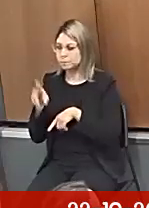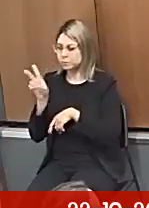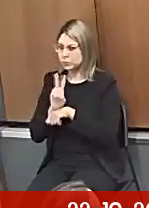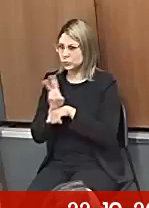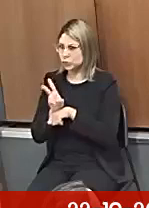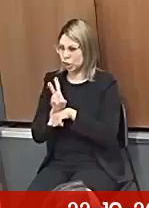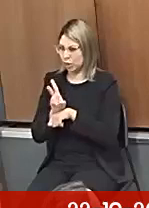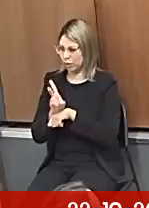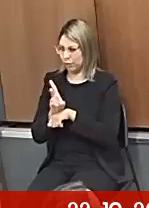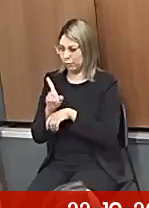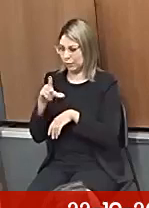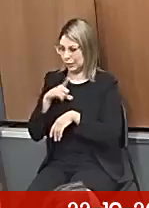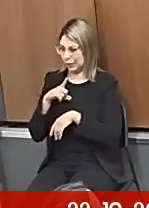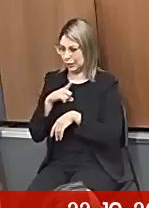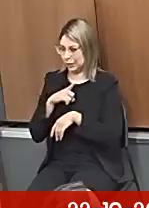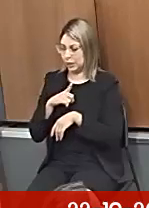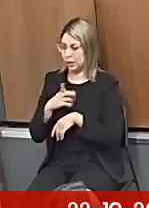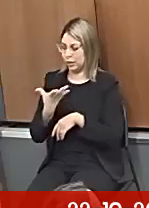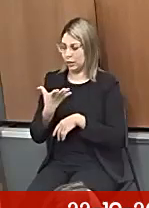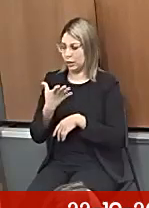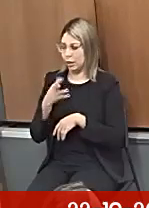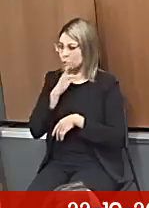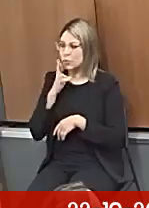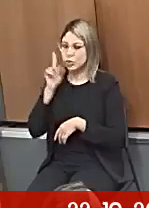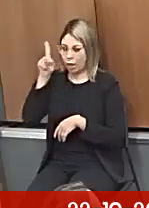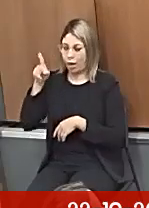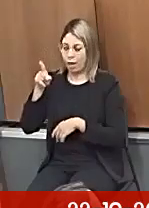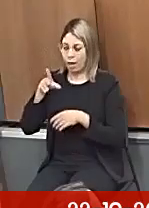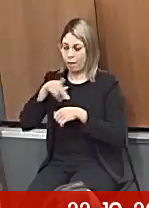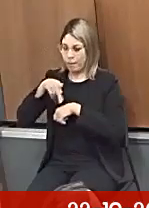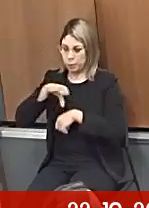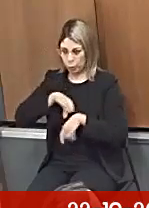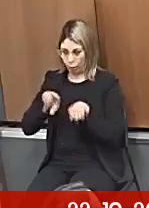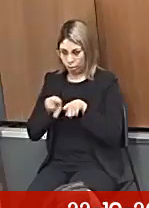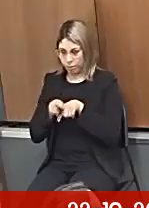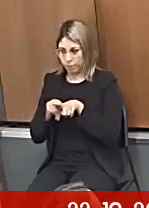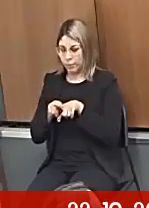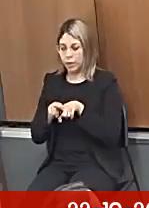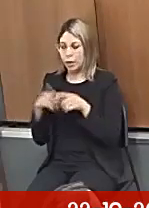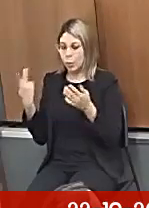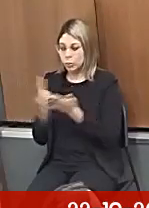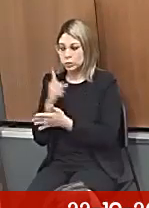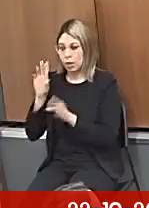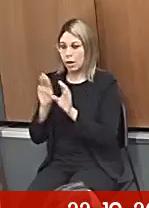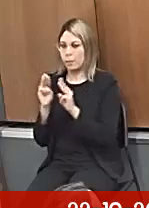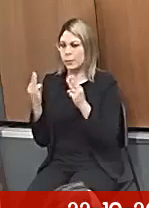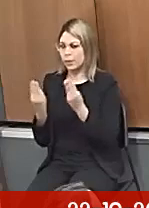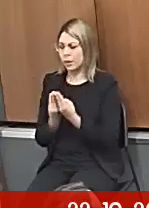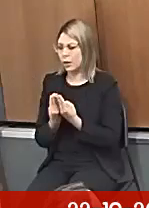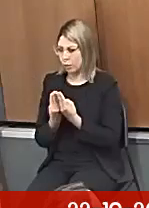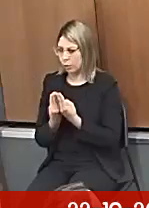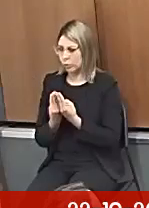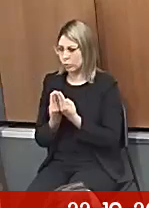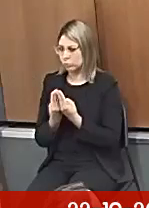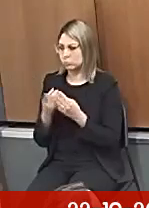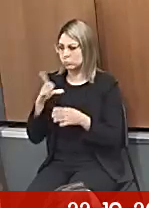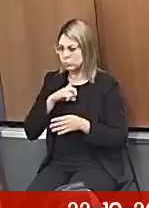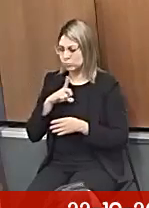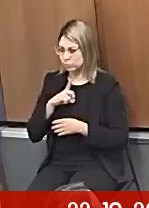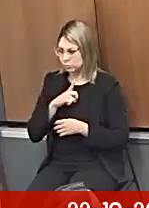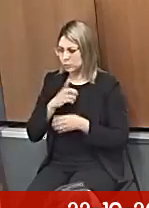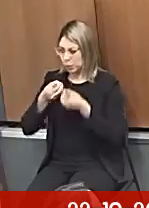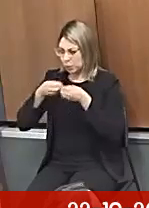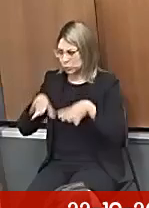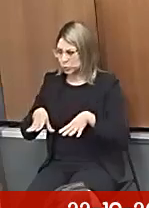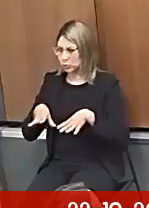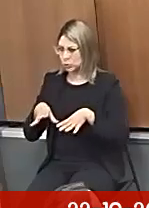em Portugal, ele tem uma filha com síndrome de Down, ele teve um ato lá no Mineirão, né, que ele foi prejudicado